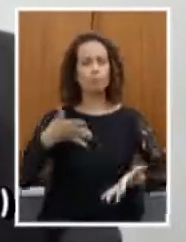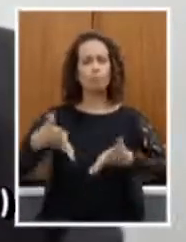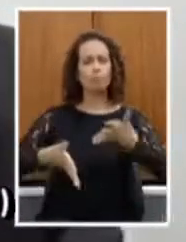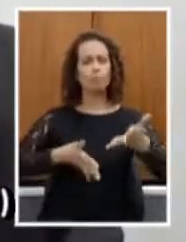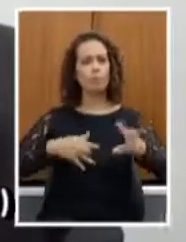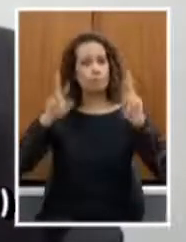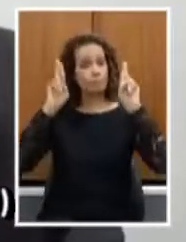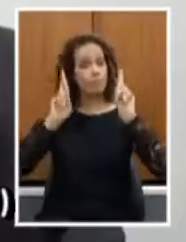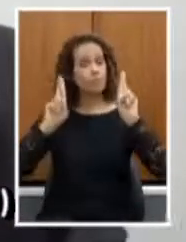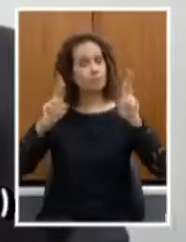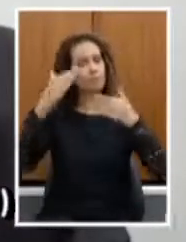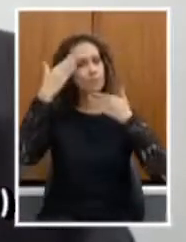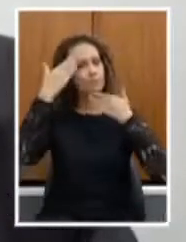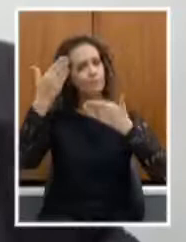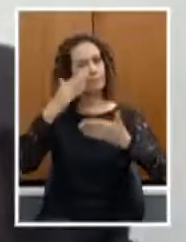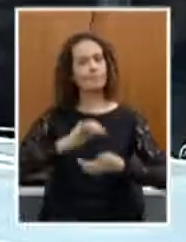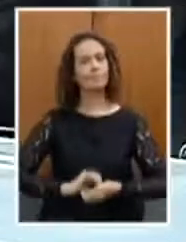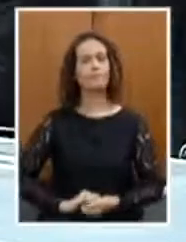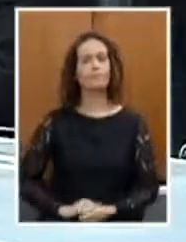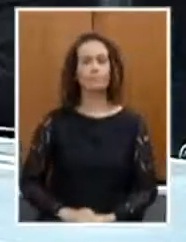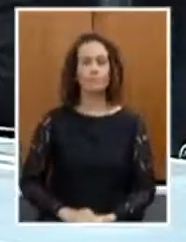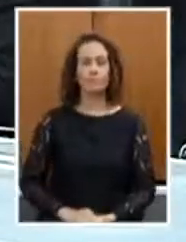o respeito. Muito obrigado.